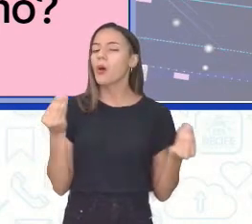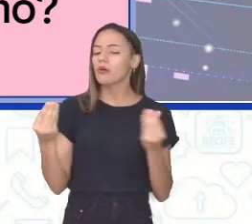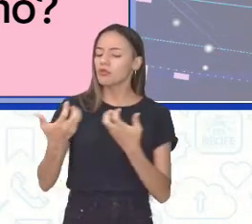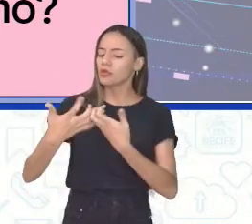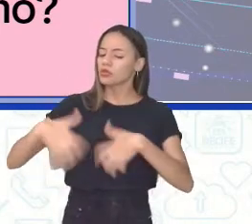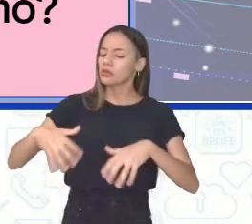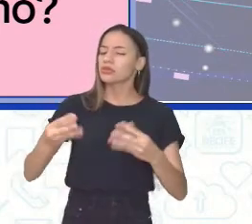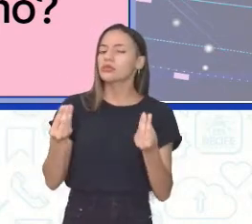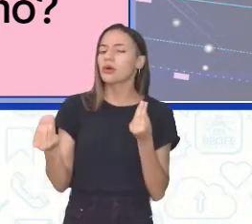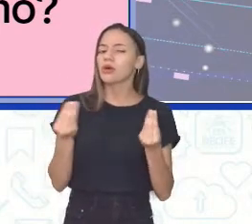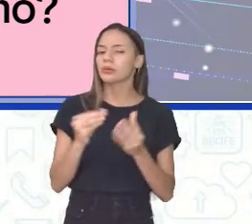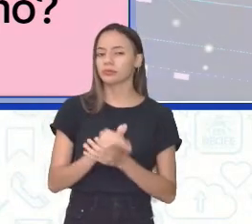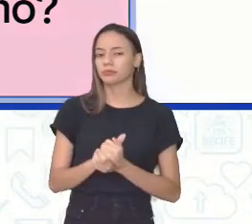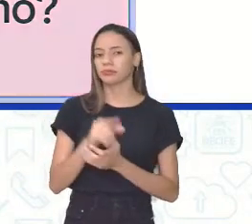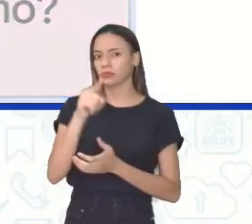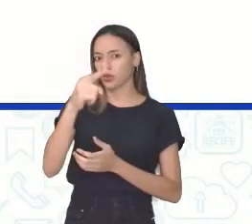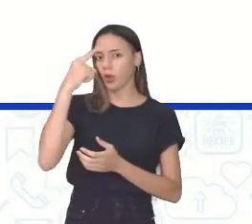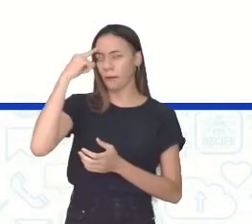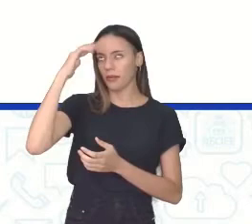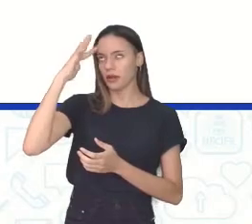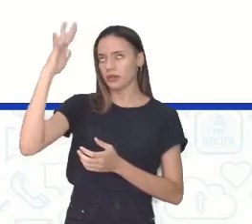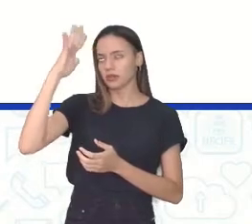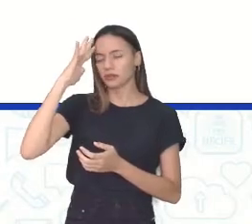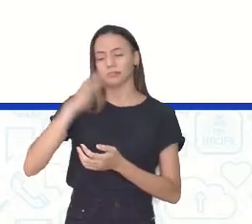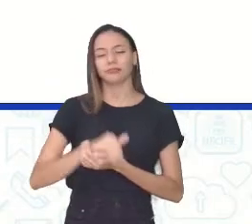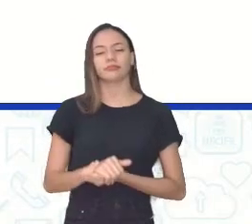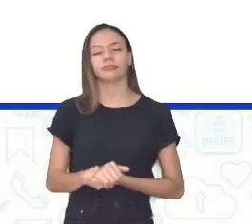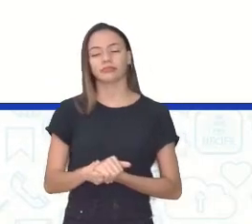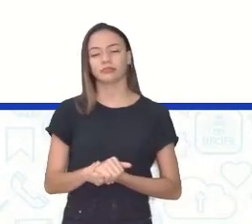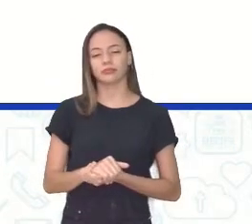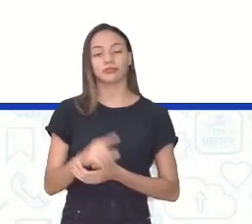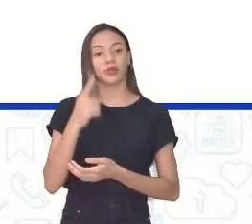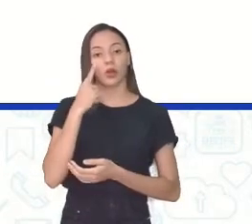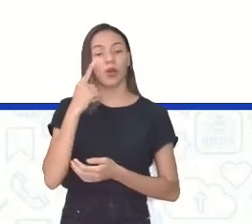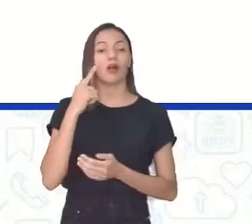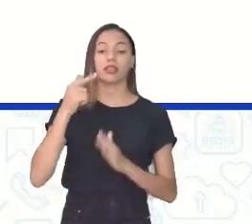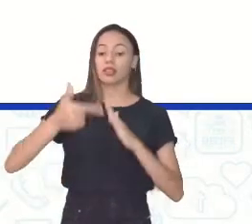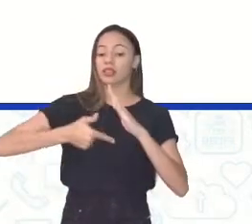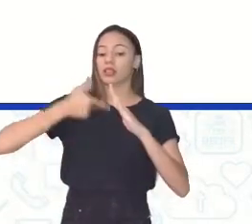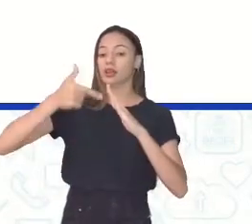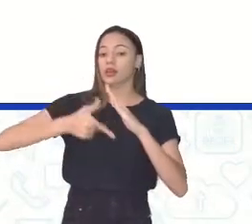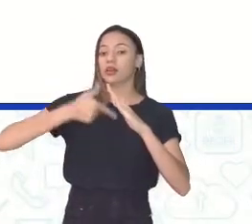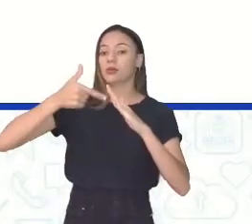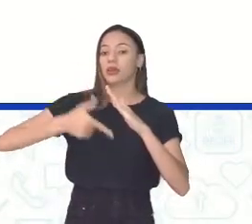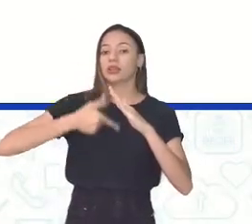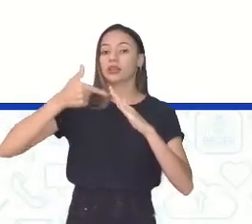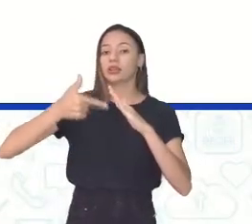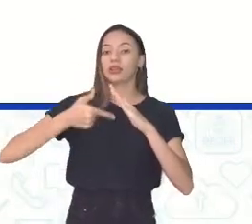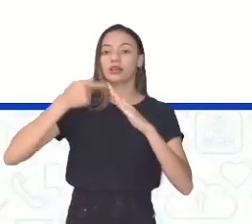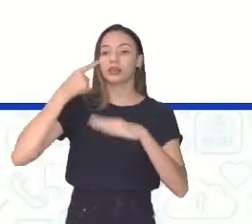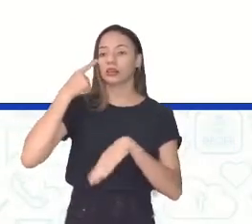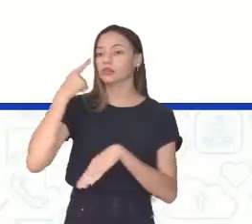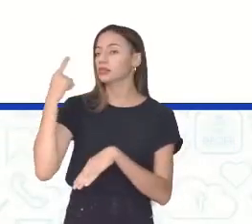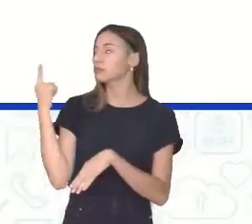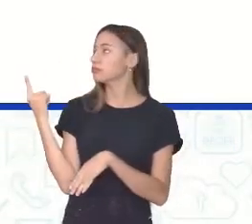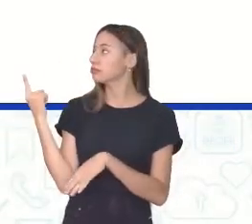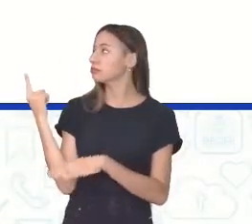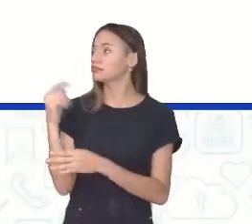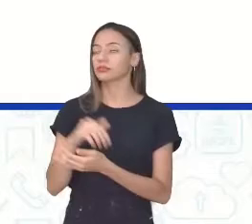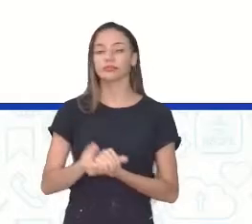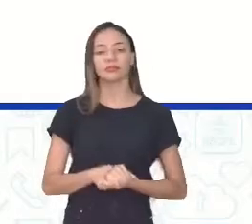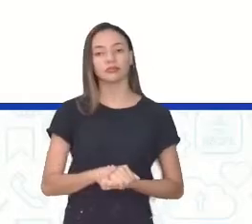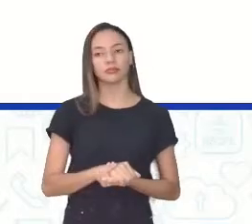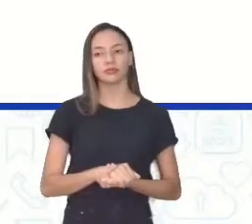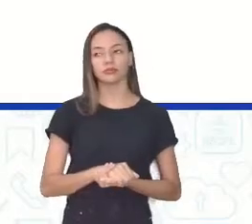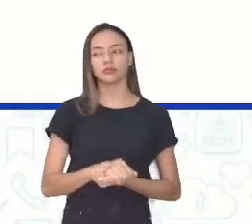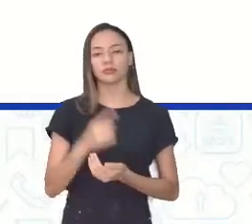funcionar? Imagine você o seguinte: a gente que trabalha em casa, trabalha em casa, corta